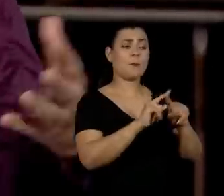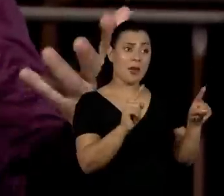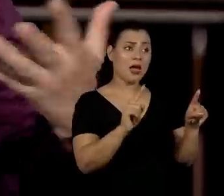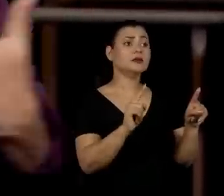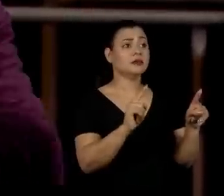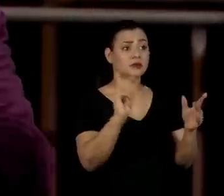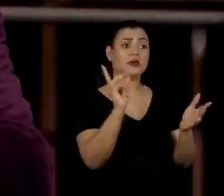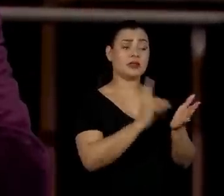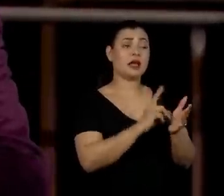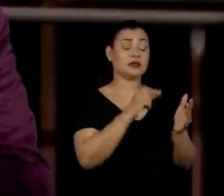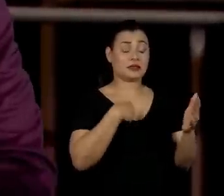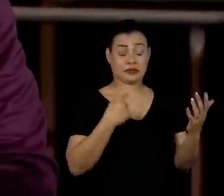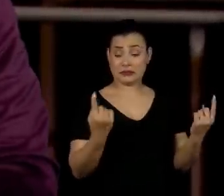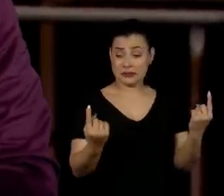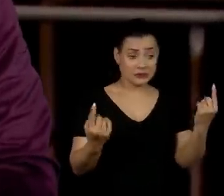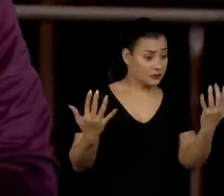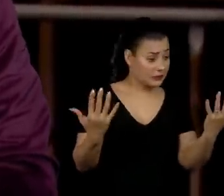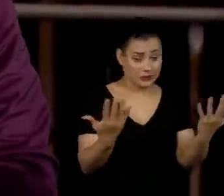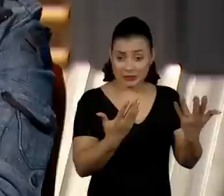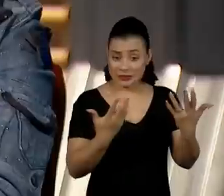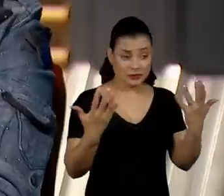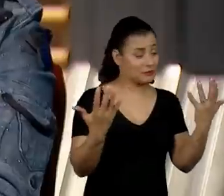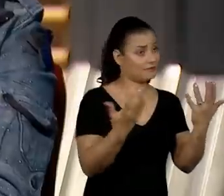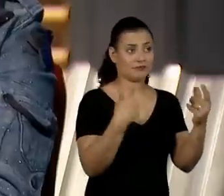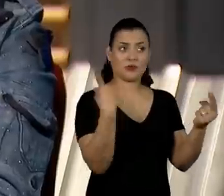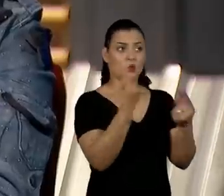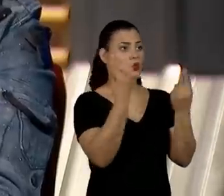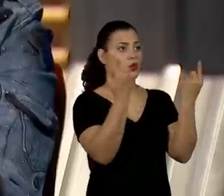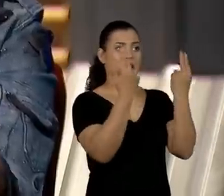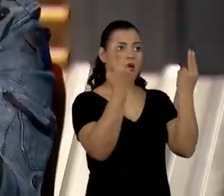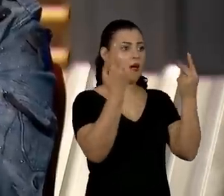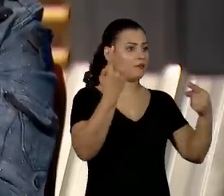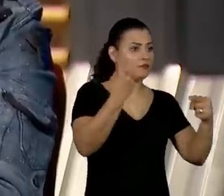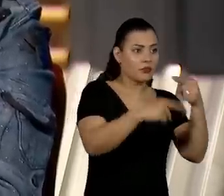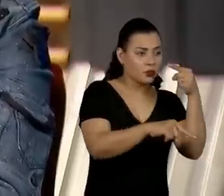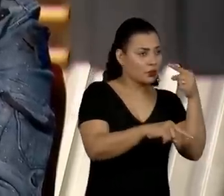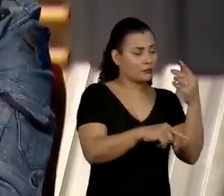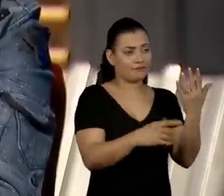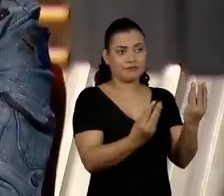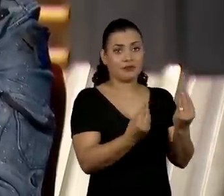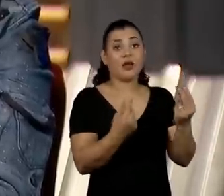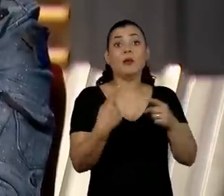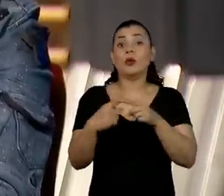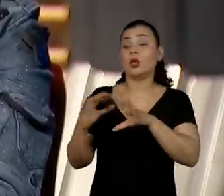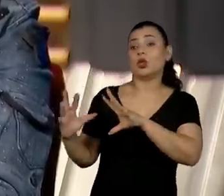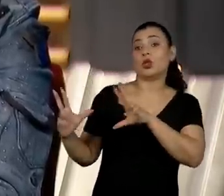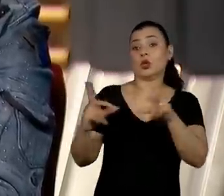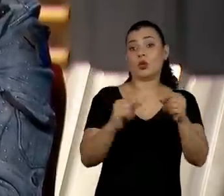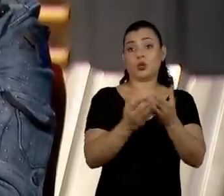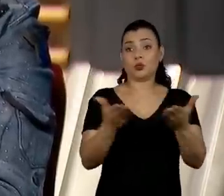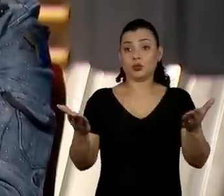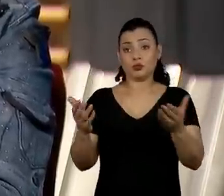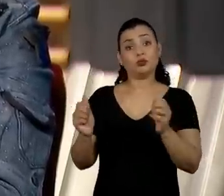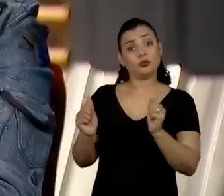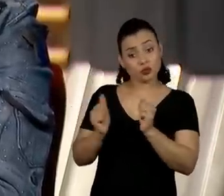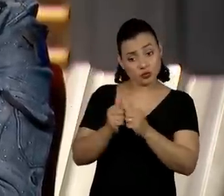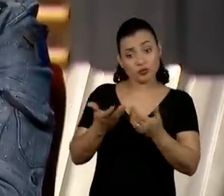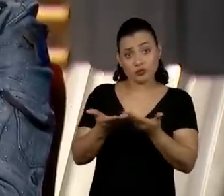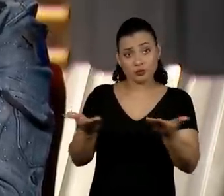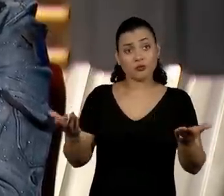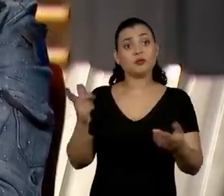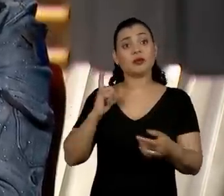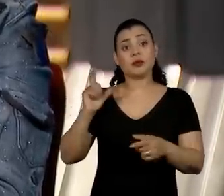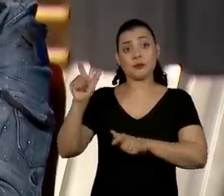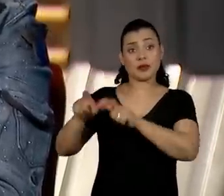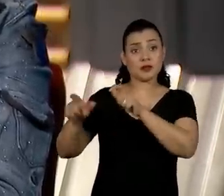é uma equação que não fecha não fecha não fecha porque tá todo mundo no mesmo bolo então assim é